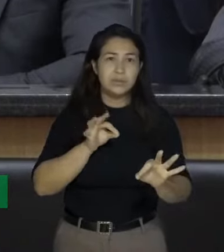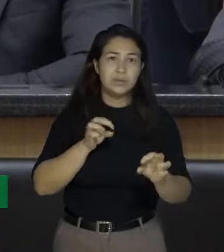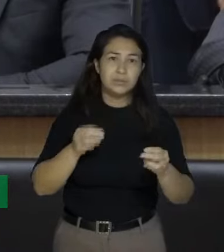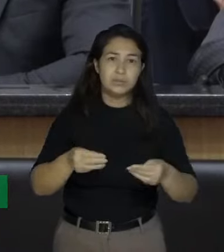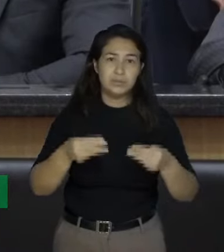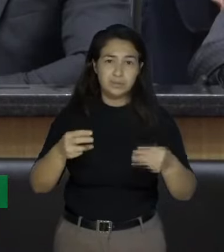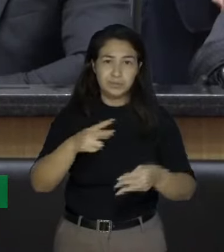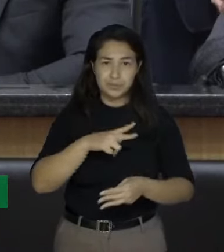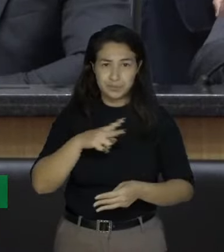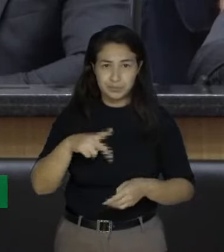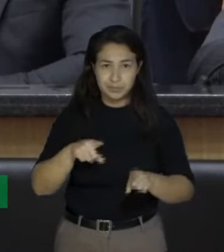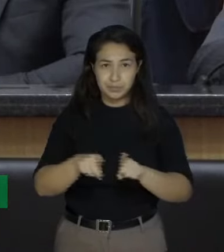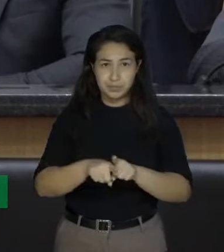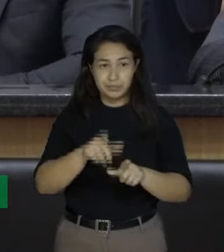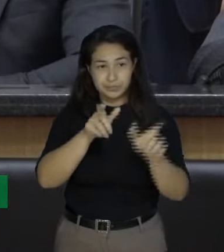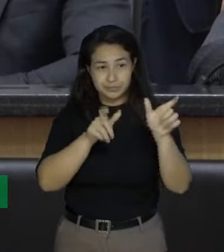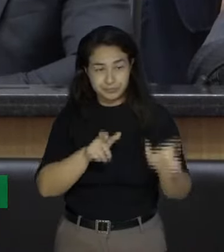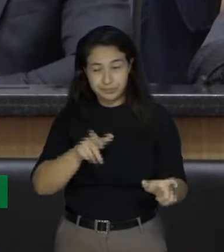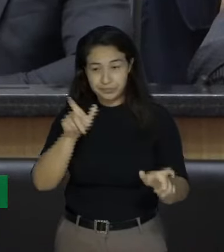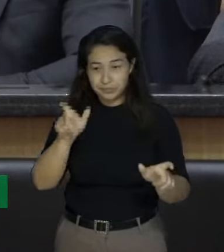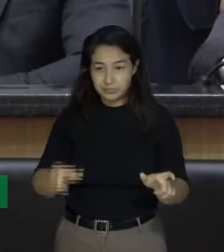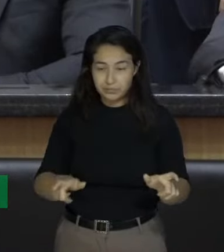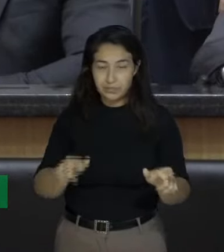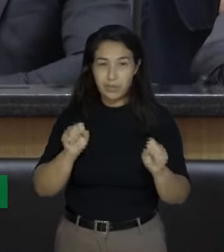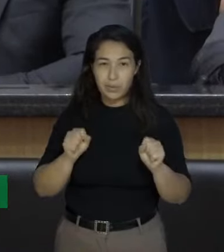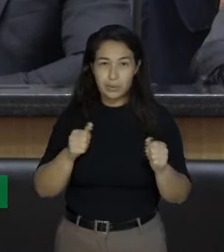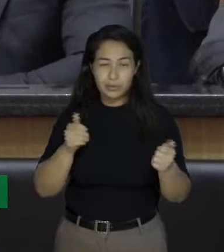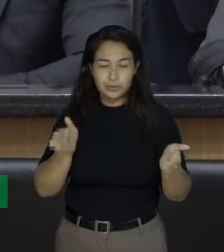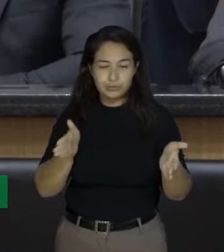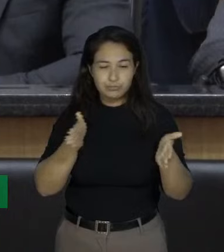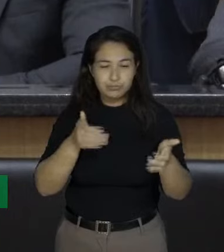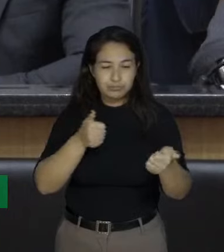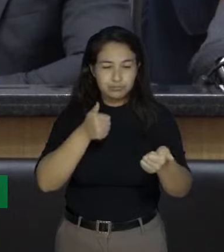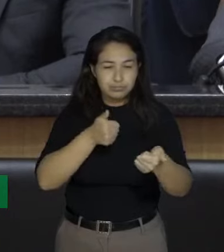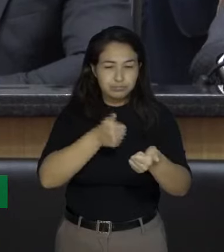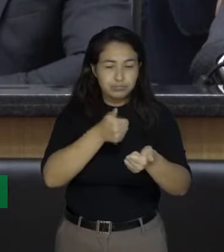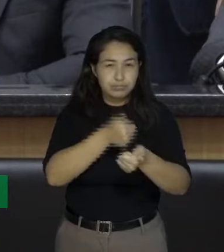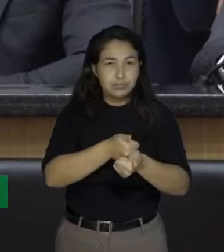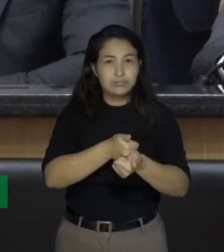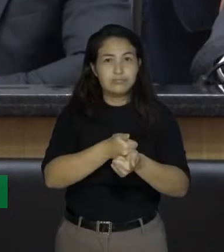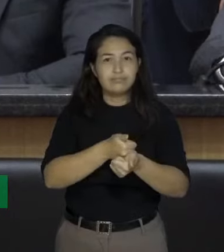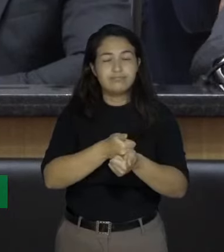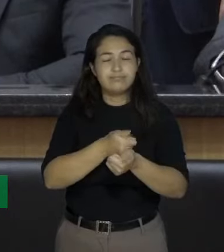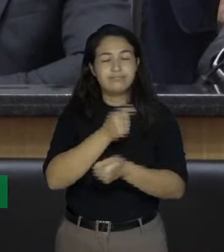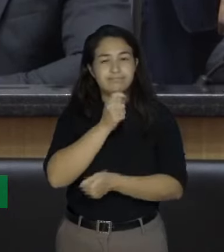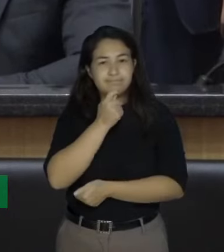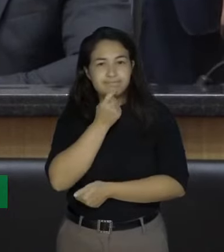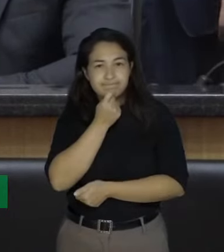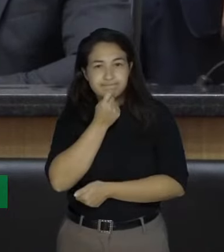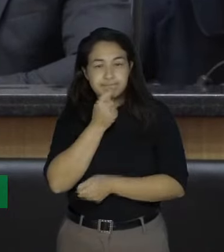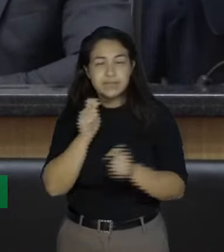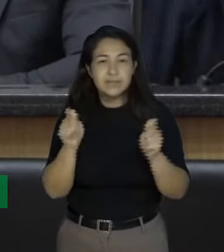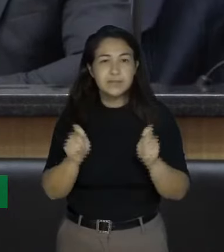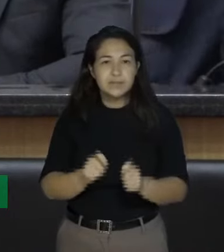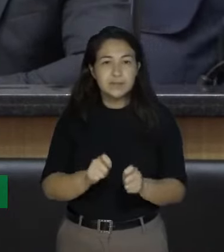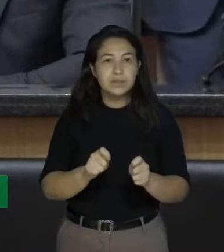e cidadão de Santa Catarina fosse estreitado cada vez mais embora o isolamento fosse a palavra de ordem vinculada pelo Ministério